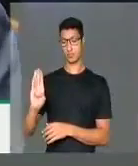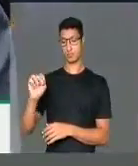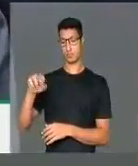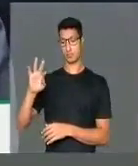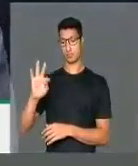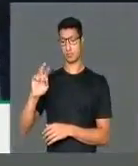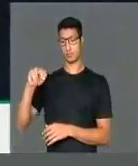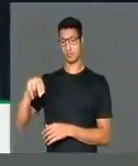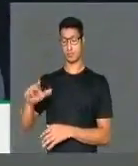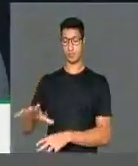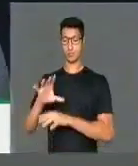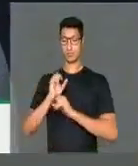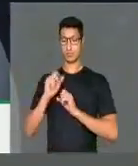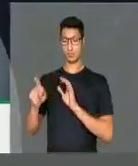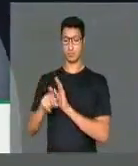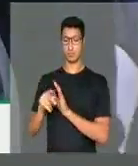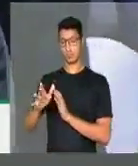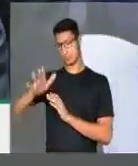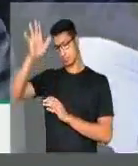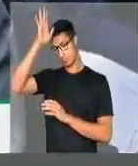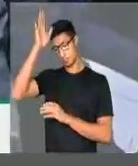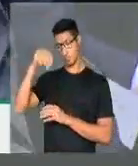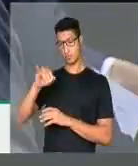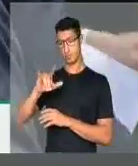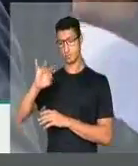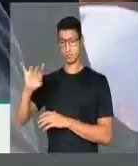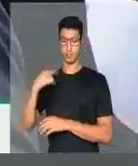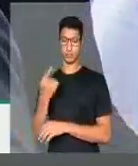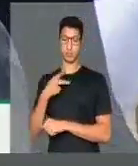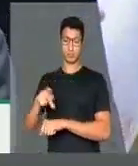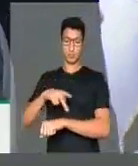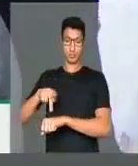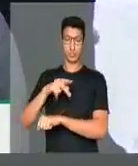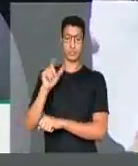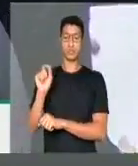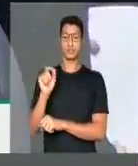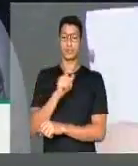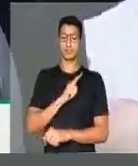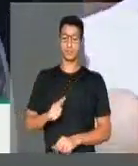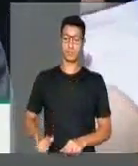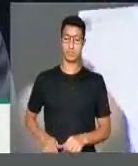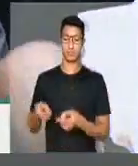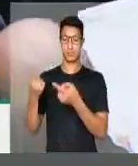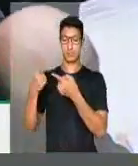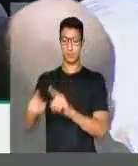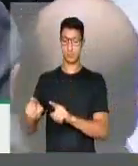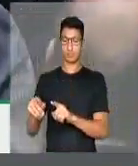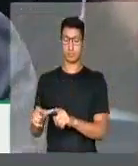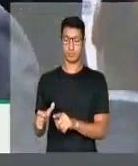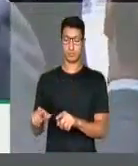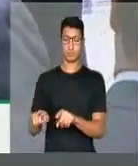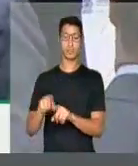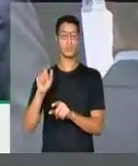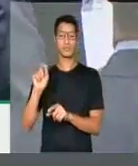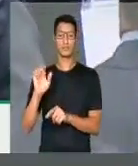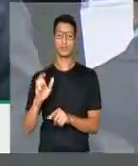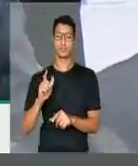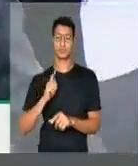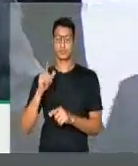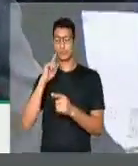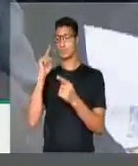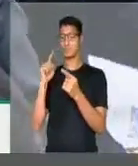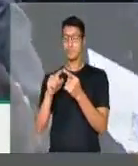ela assuma as atividades do Corpo Bombeiro Militar do nosso país. Não que o governo seja contra aquilo que tem